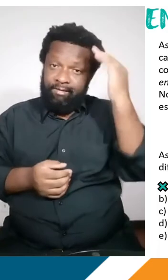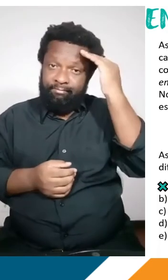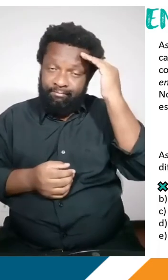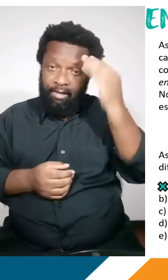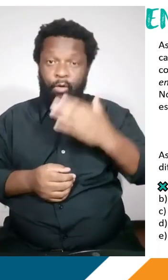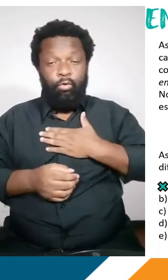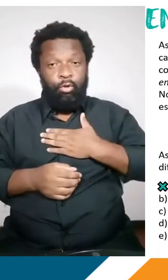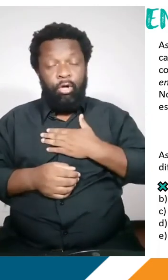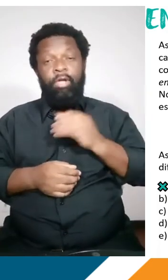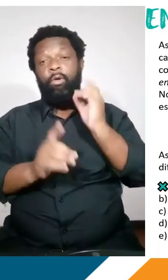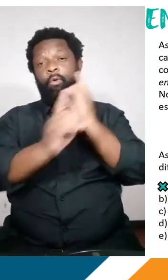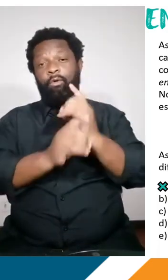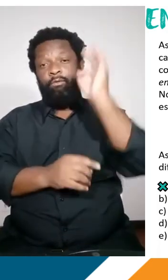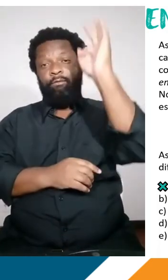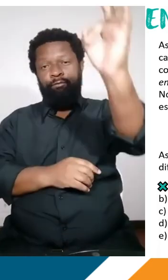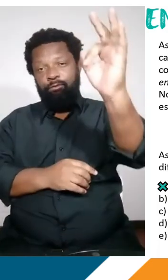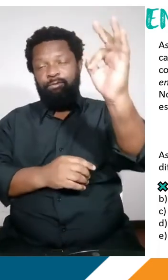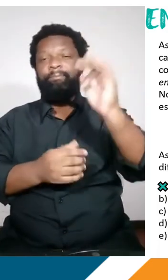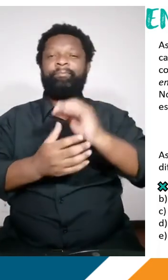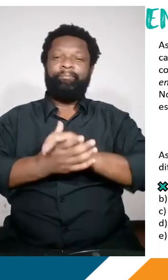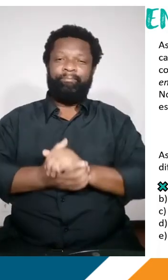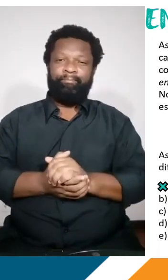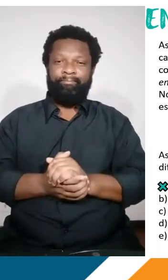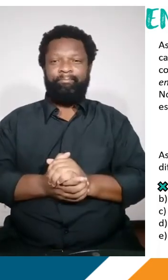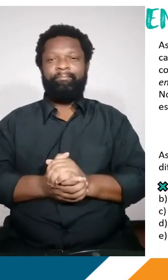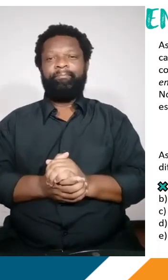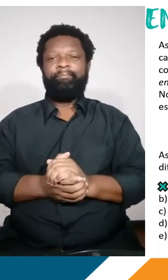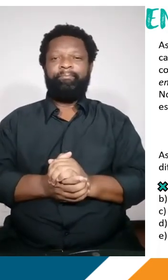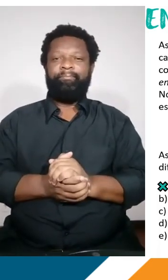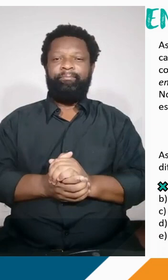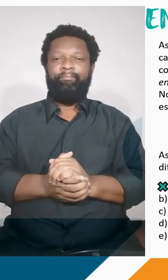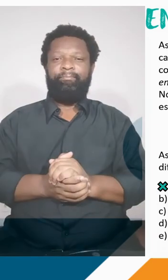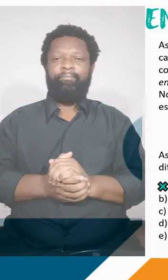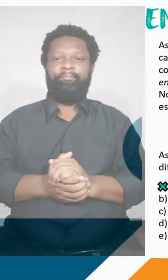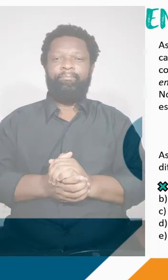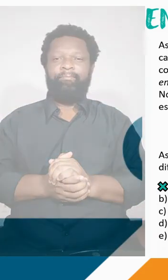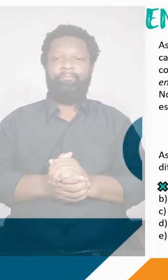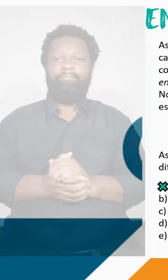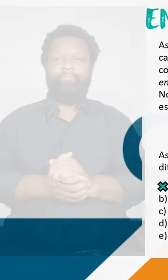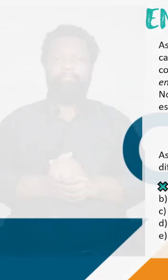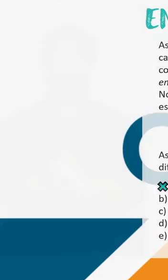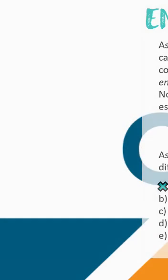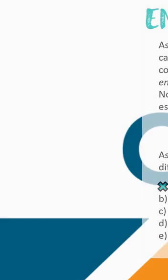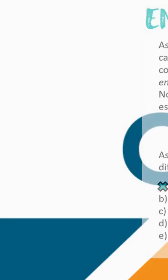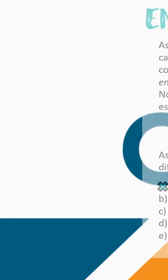sido proveitosa e vejo vocês em um próximo encontro. Tchau, tchau!